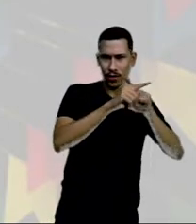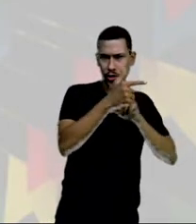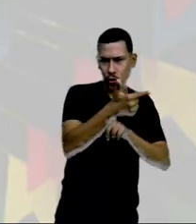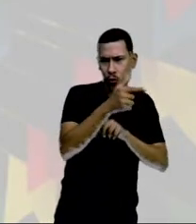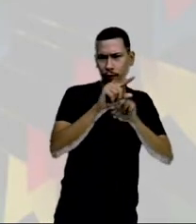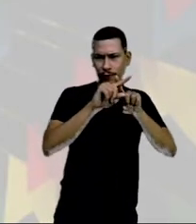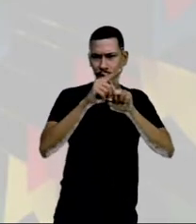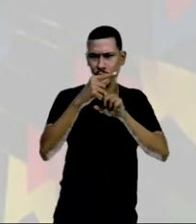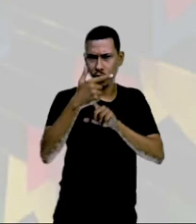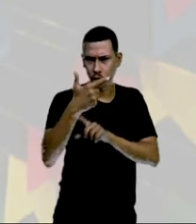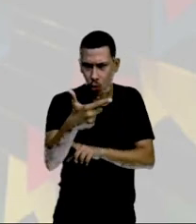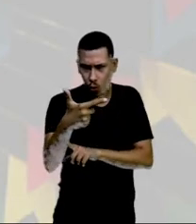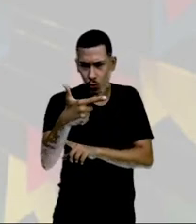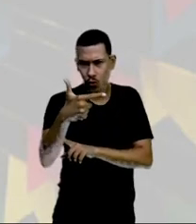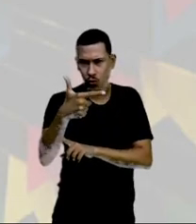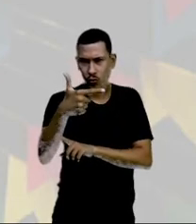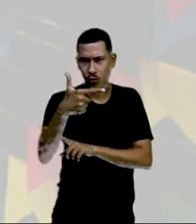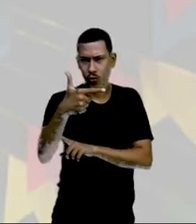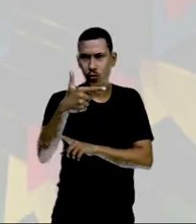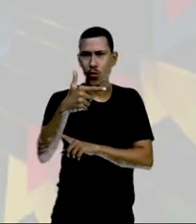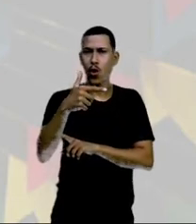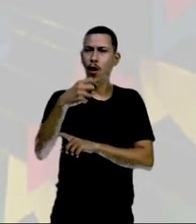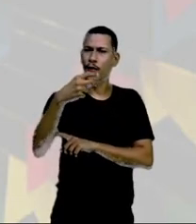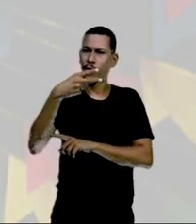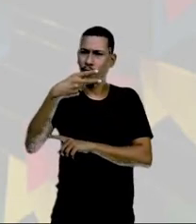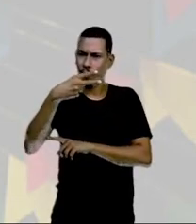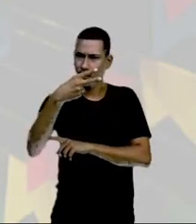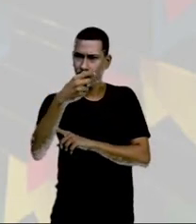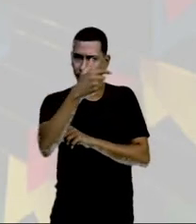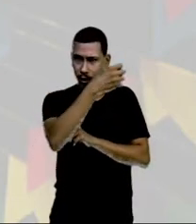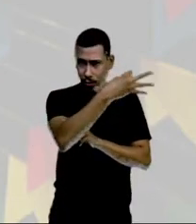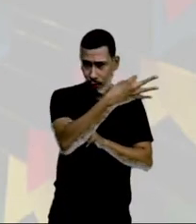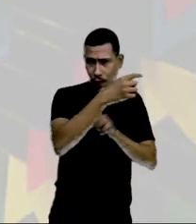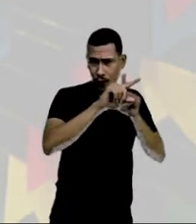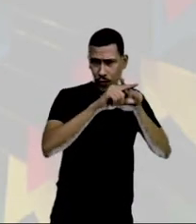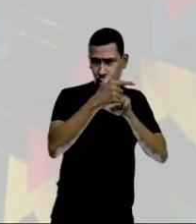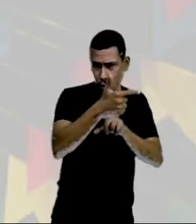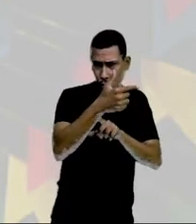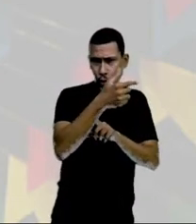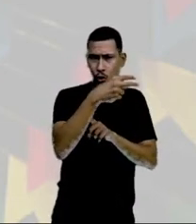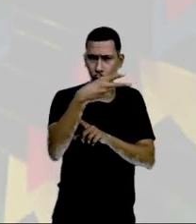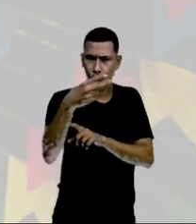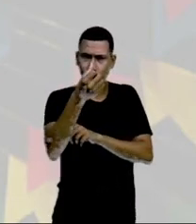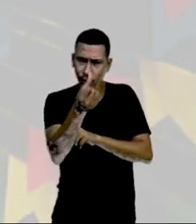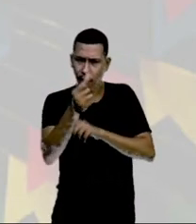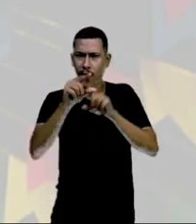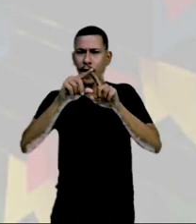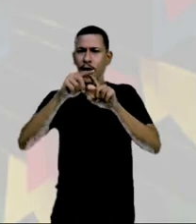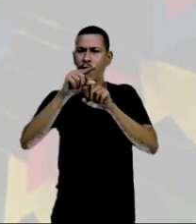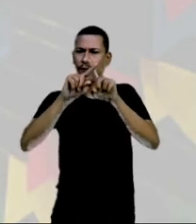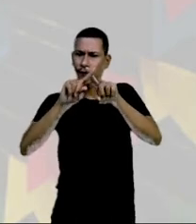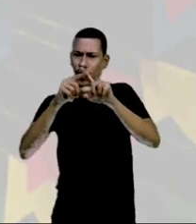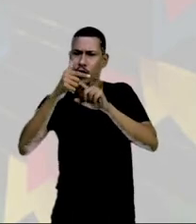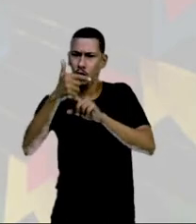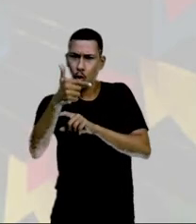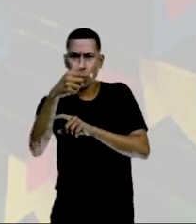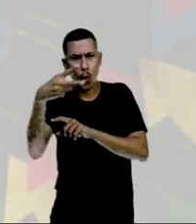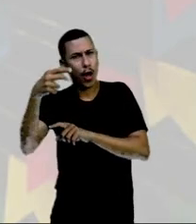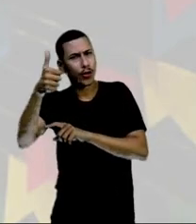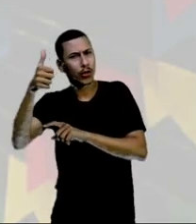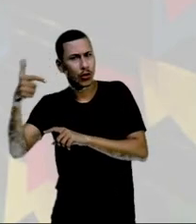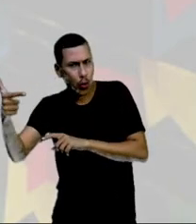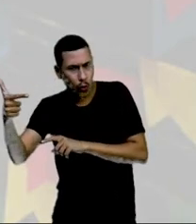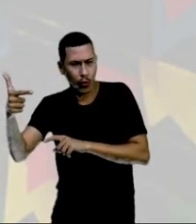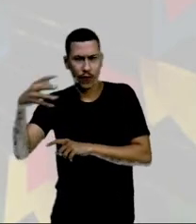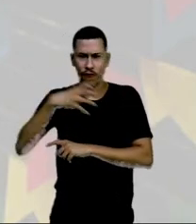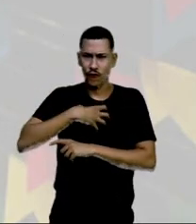vezes 2. E aí, 3 vezes 2, 6 vezes 2, 12. Então, esse formato daqui